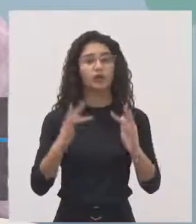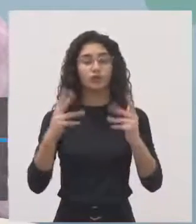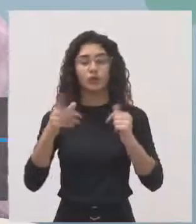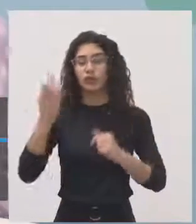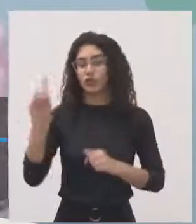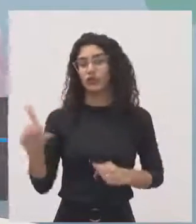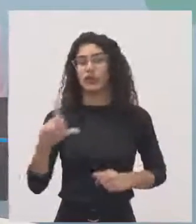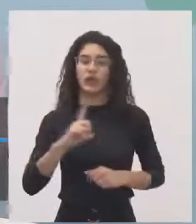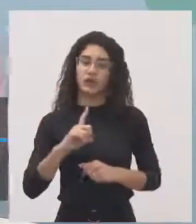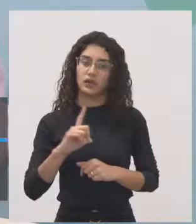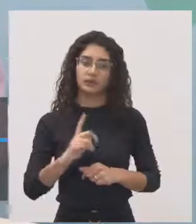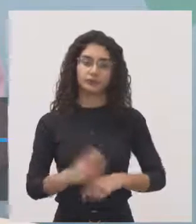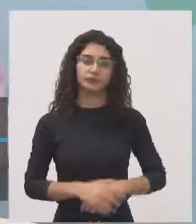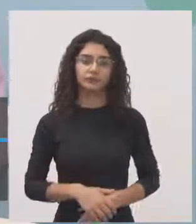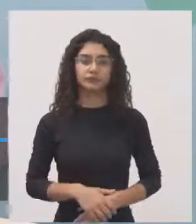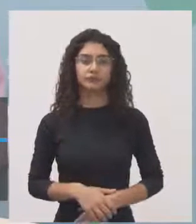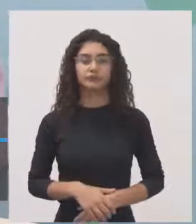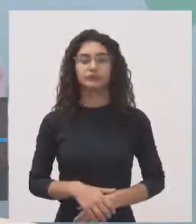tem um NIT.